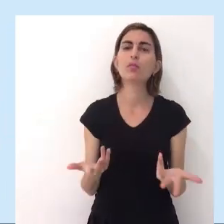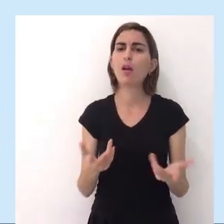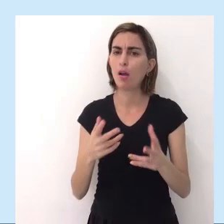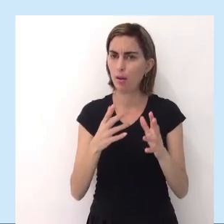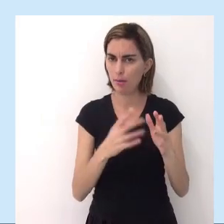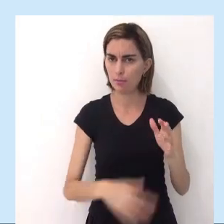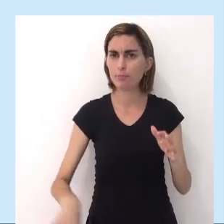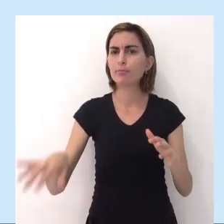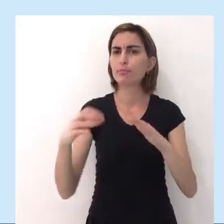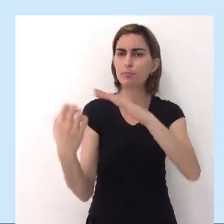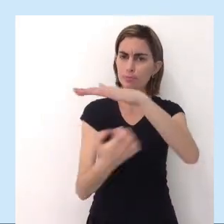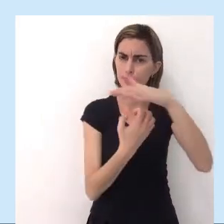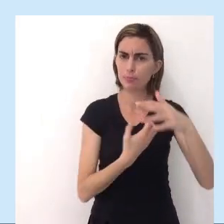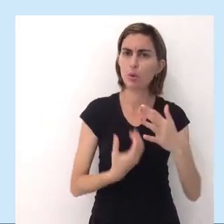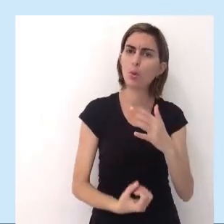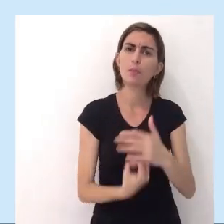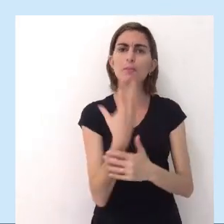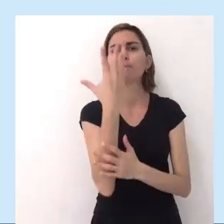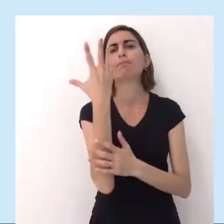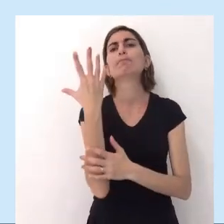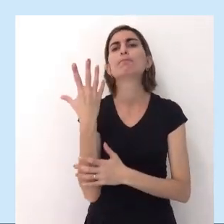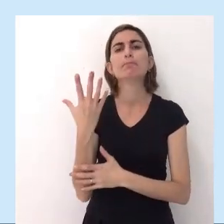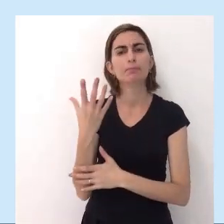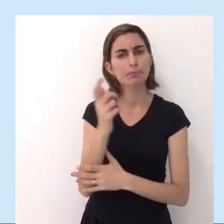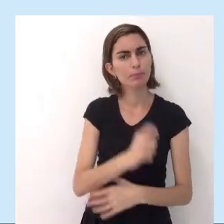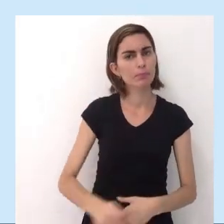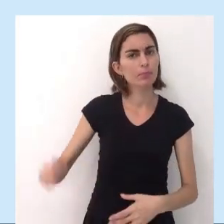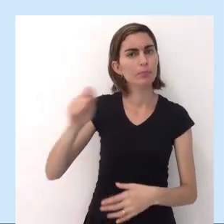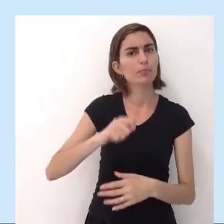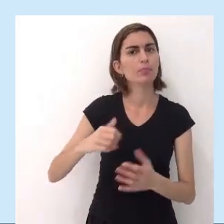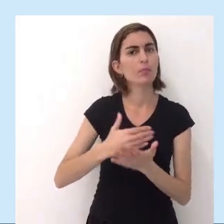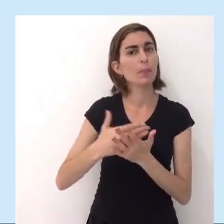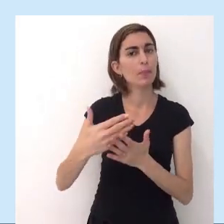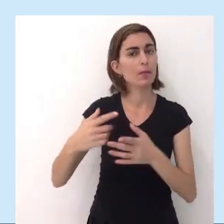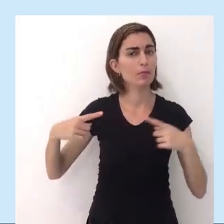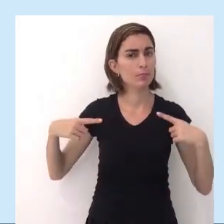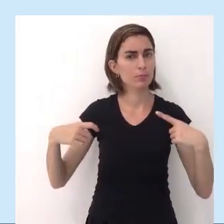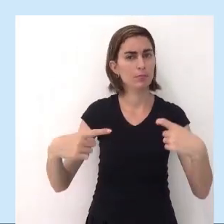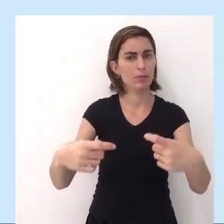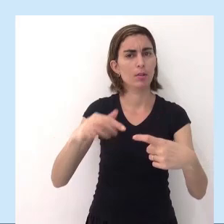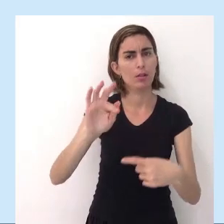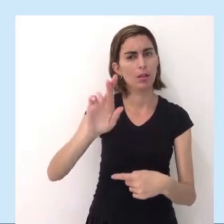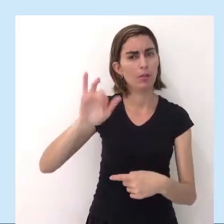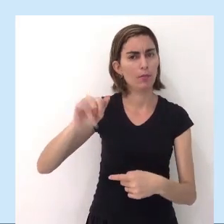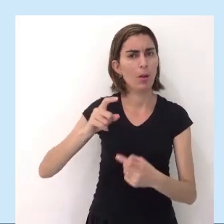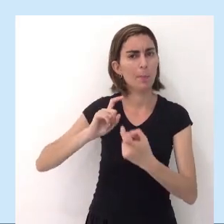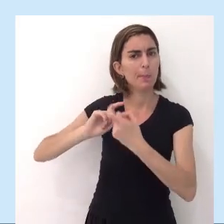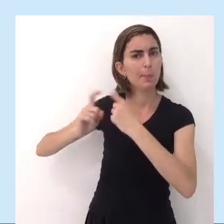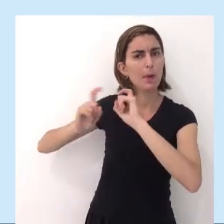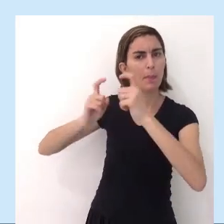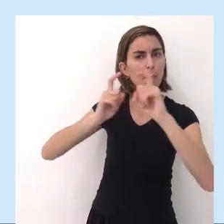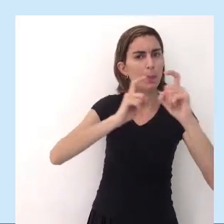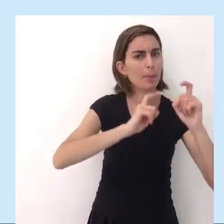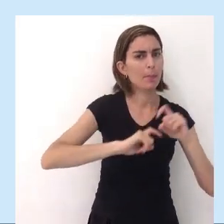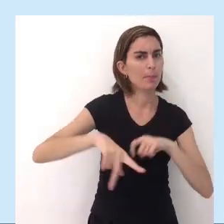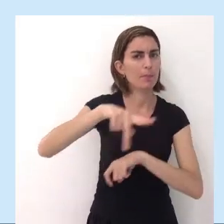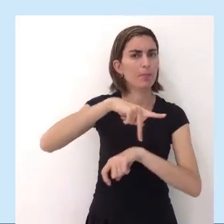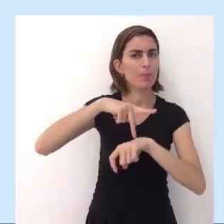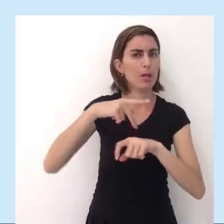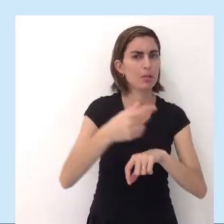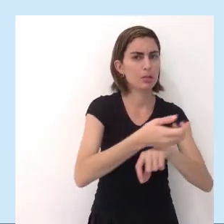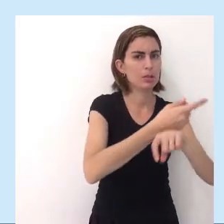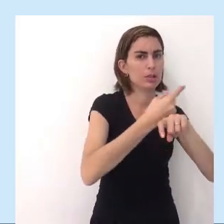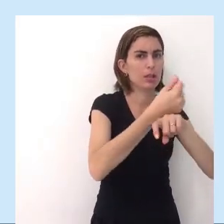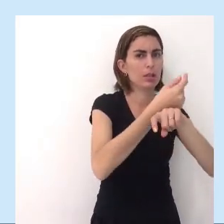essas organizações elas vão começar a surgir, tá, no período da Guerra Fria. Tá? É uma articulação dos países capitalistas